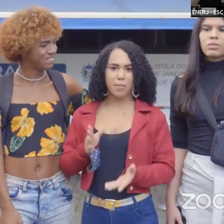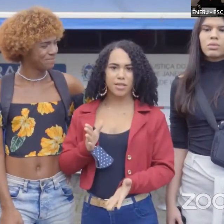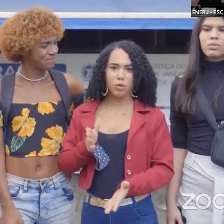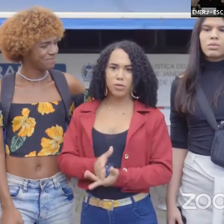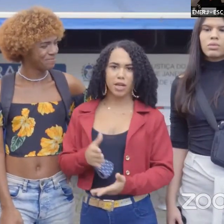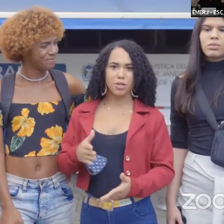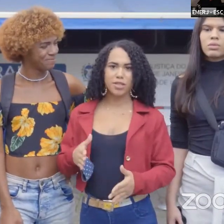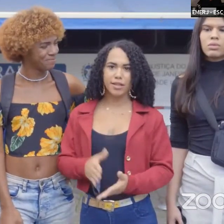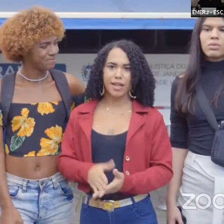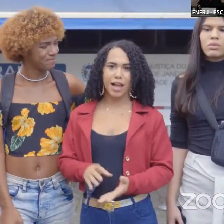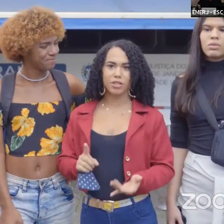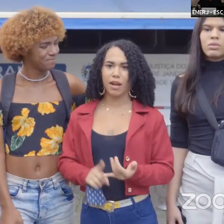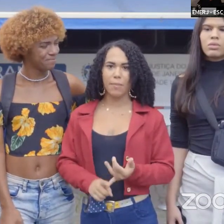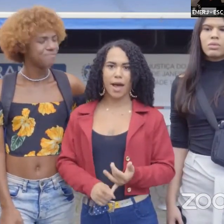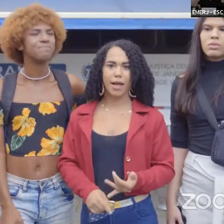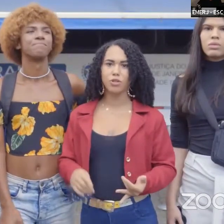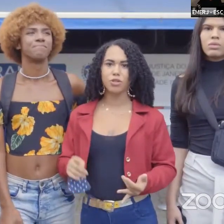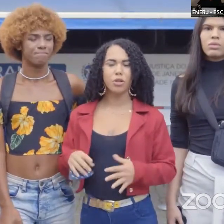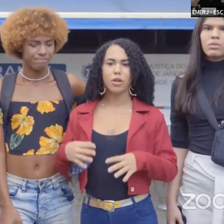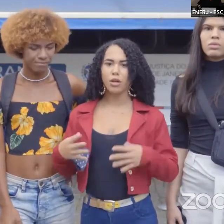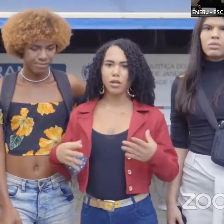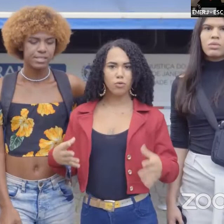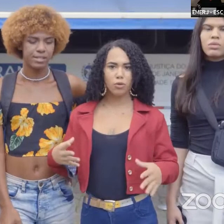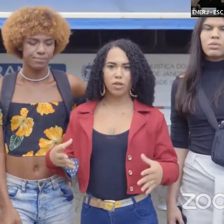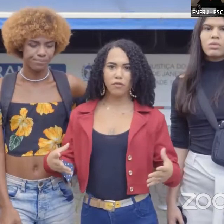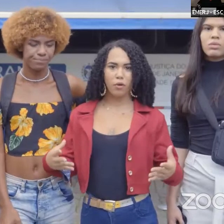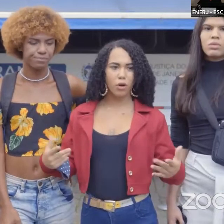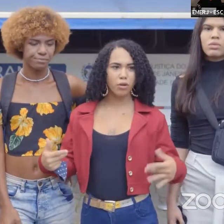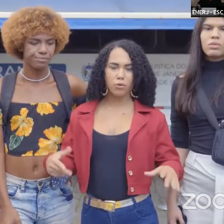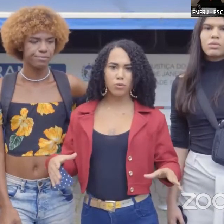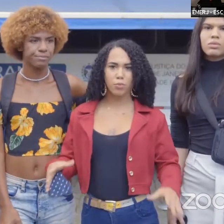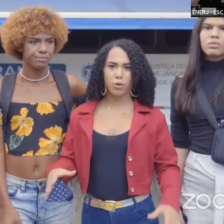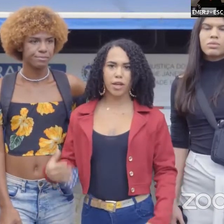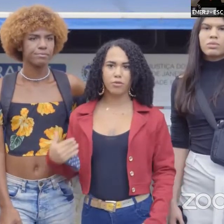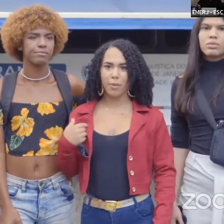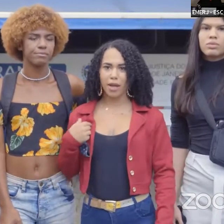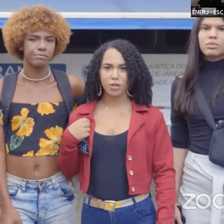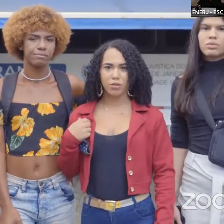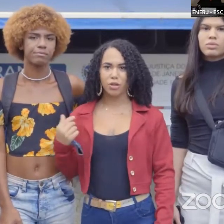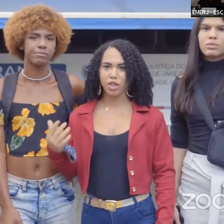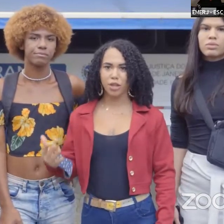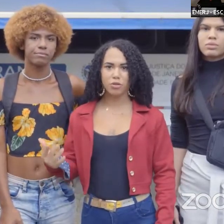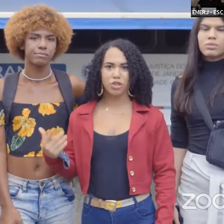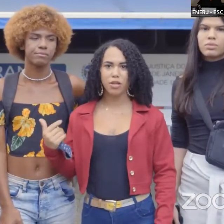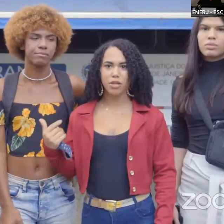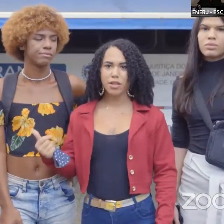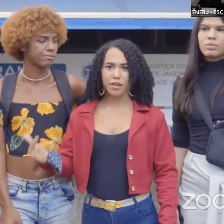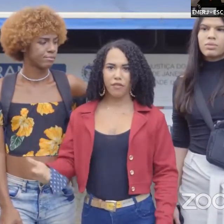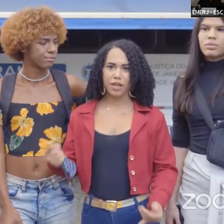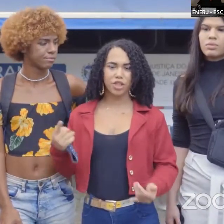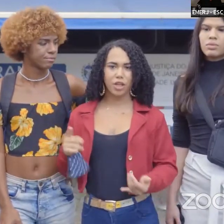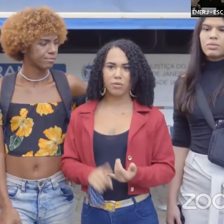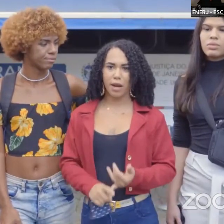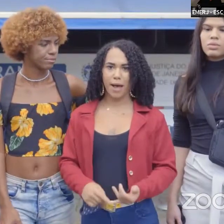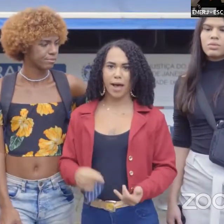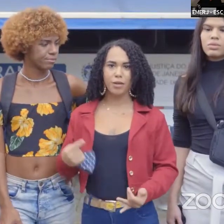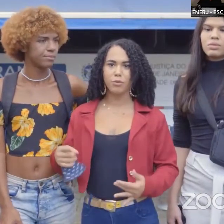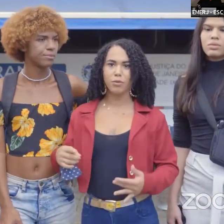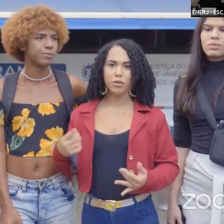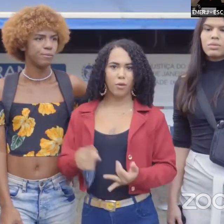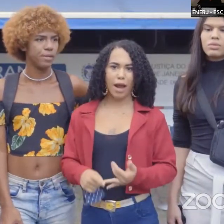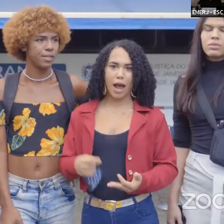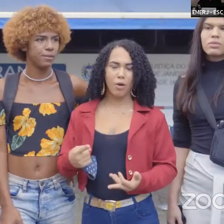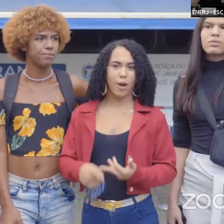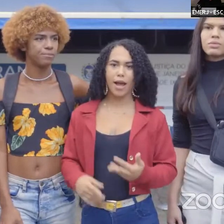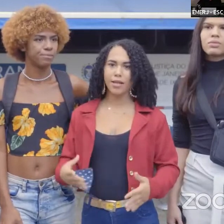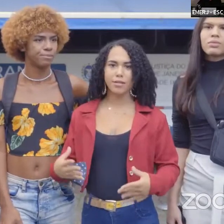Eu só preciso ser mais incluso na sociedade, em trabalhos, em tudo que for incluso, porque eu também acho que eu tenho o direito de ser feliz, ter um